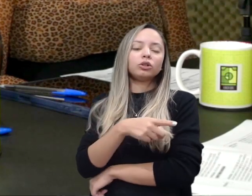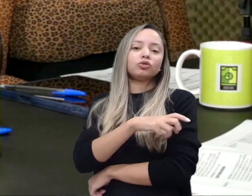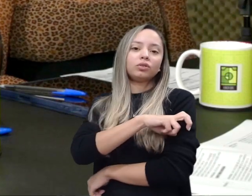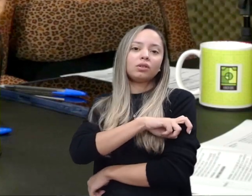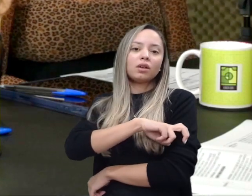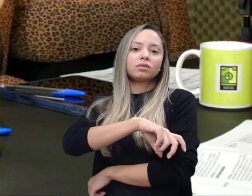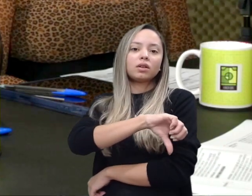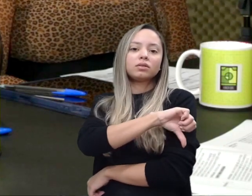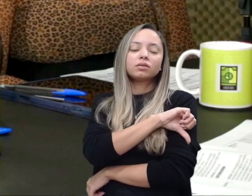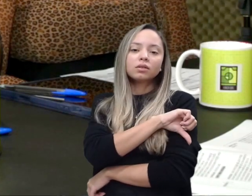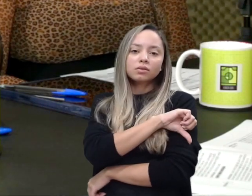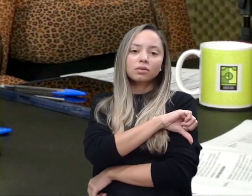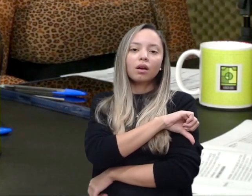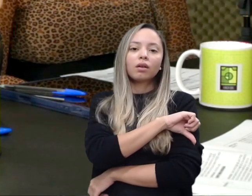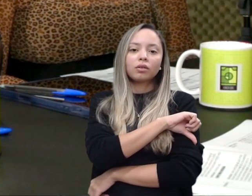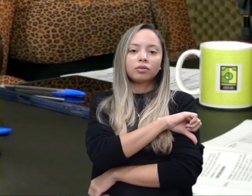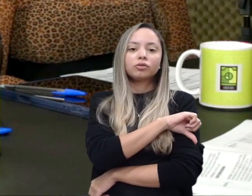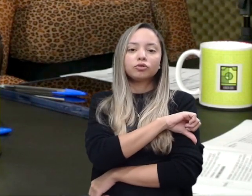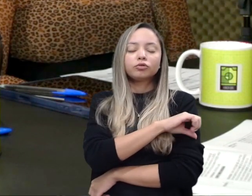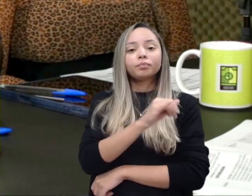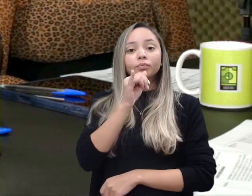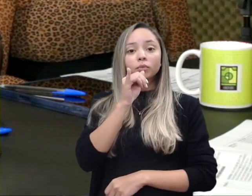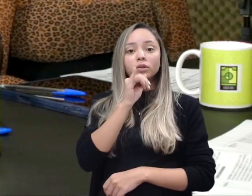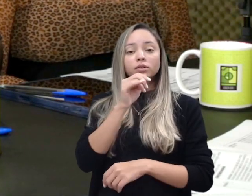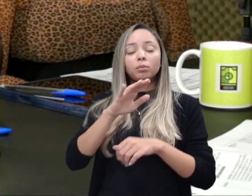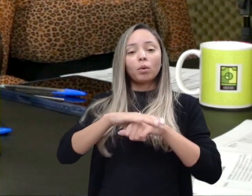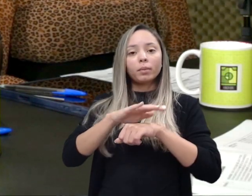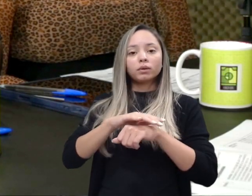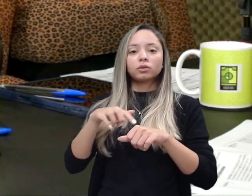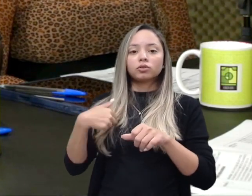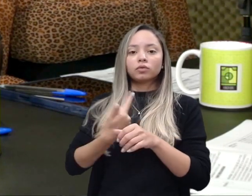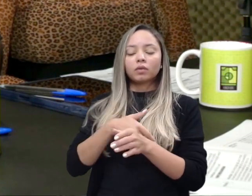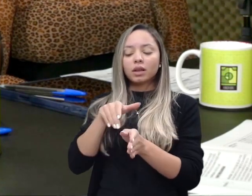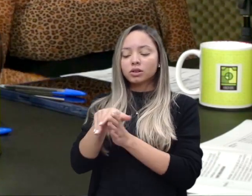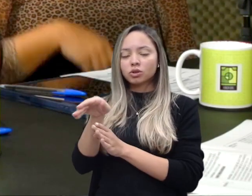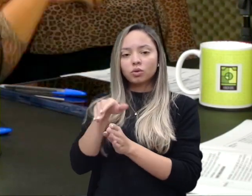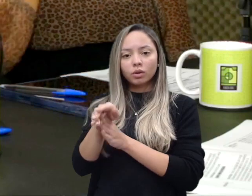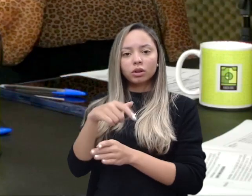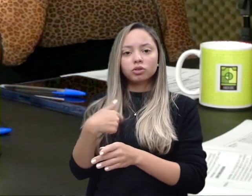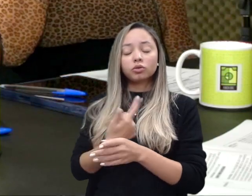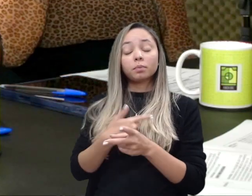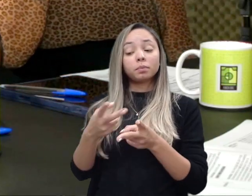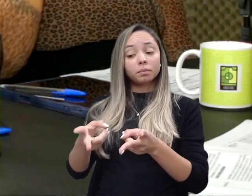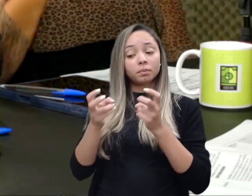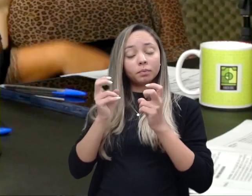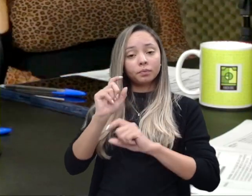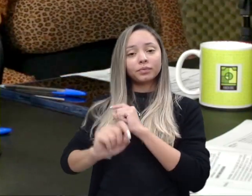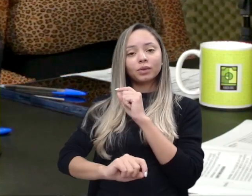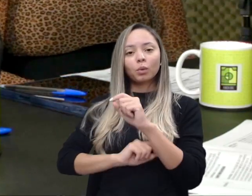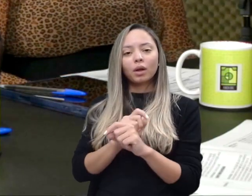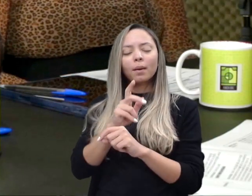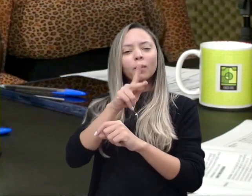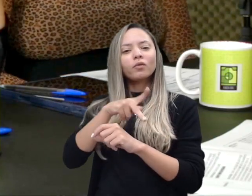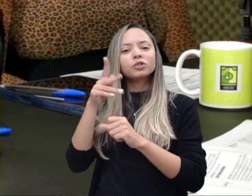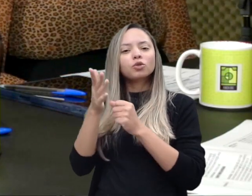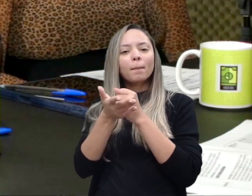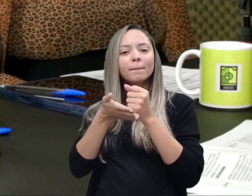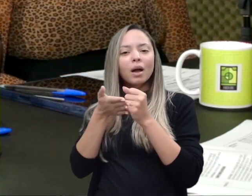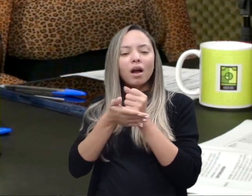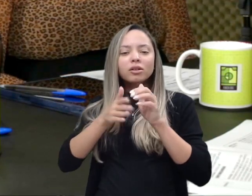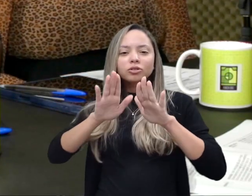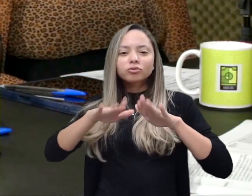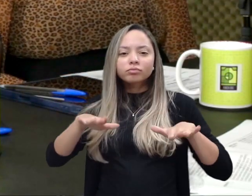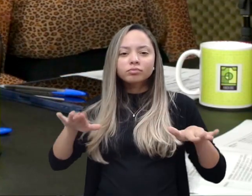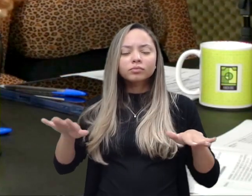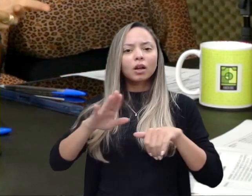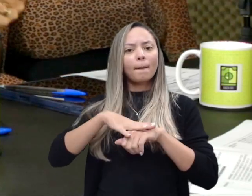prática, dar essa assessoria, né, conviver com esses professores, a gente percebe que os profissionais da educação mais básica, né, mais infantil, as séries iniciais,